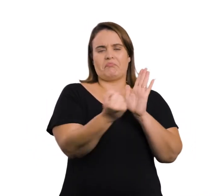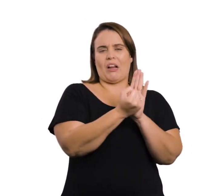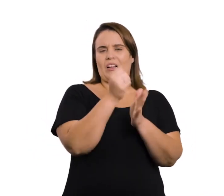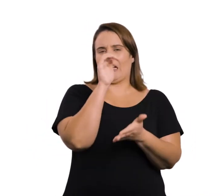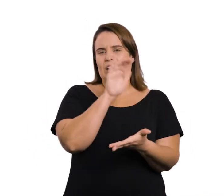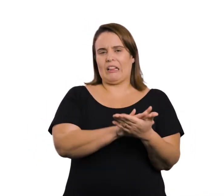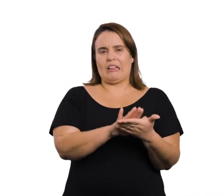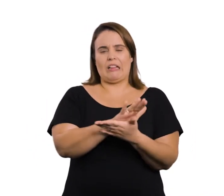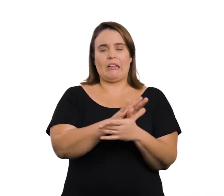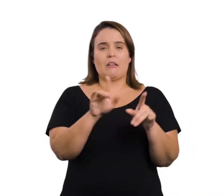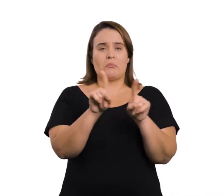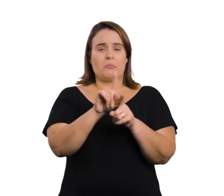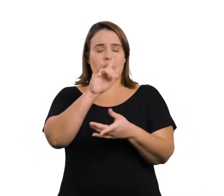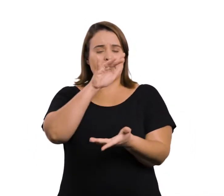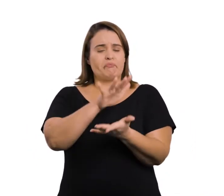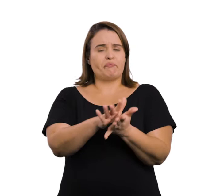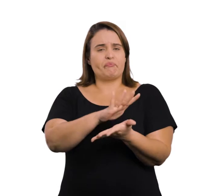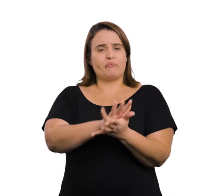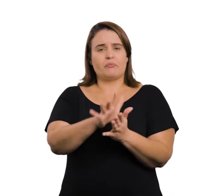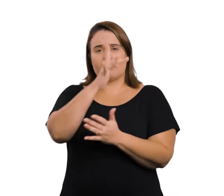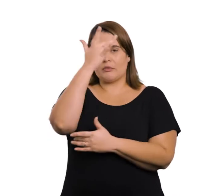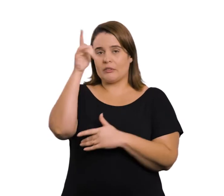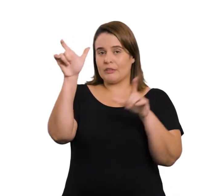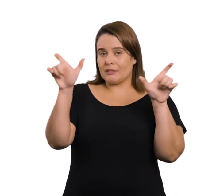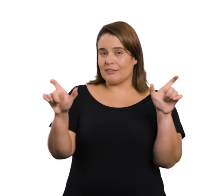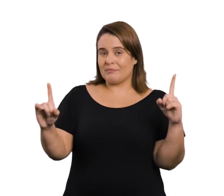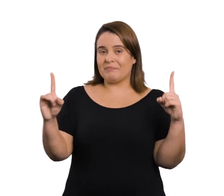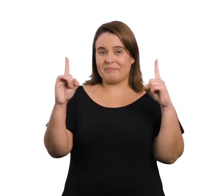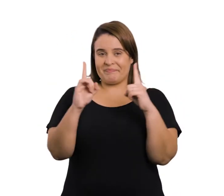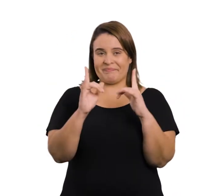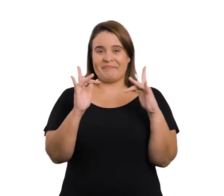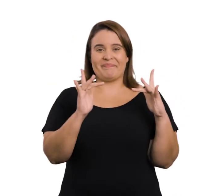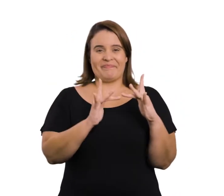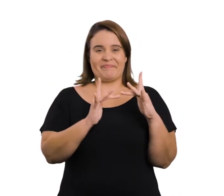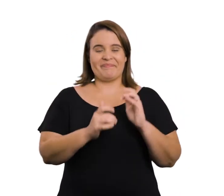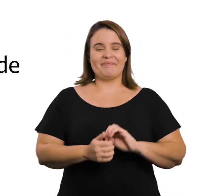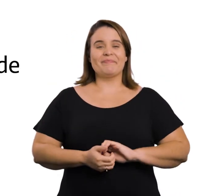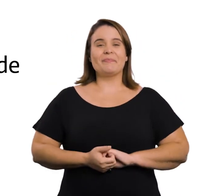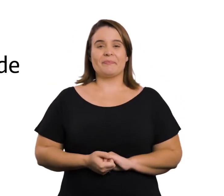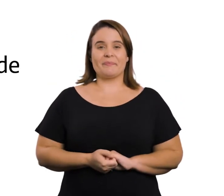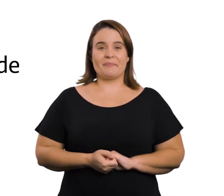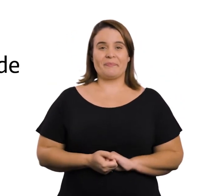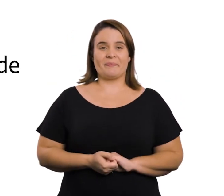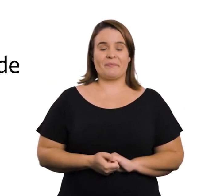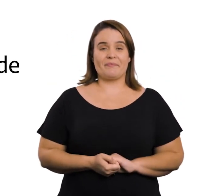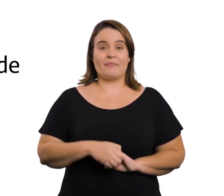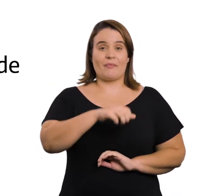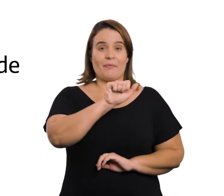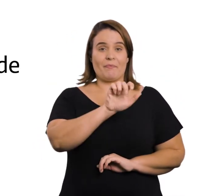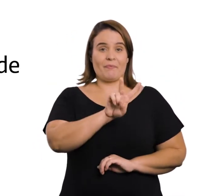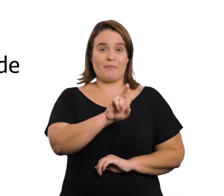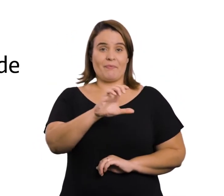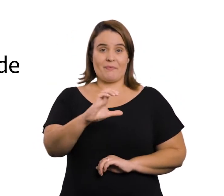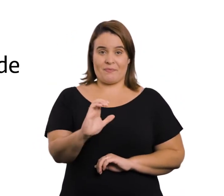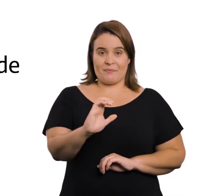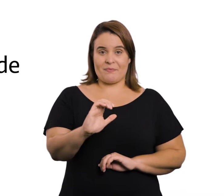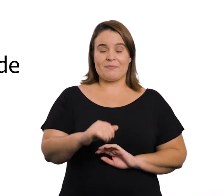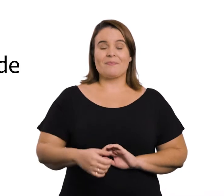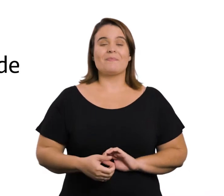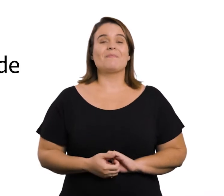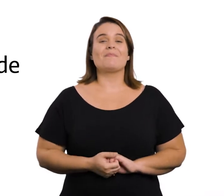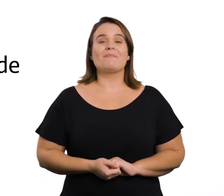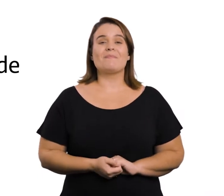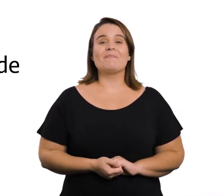estigmas, estereótipos e discriminações nas relações entre as pessoas. Acidente vascular